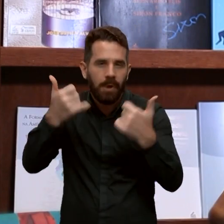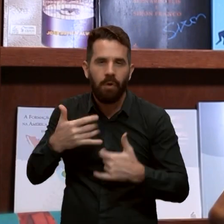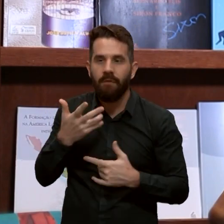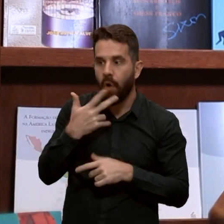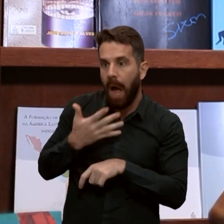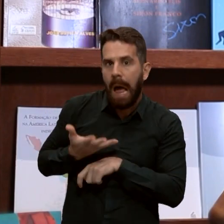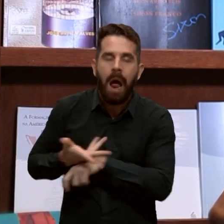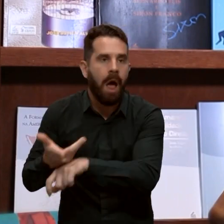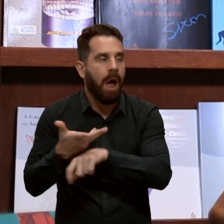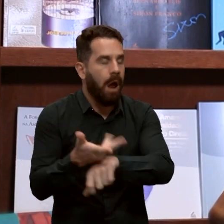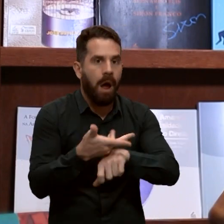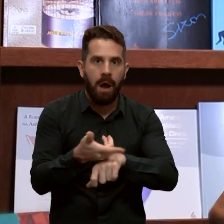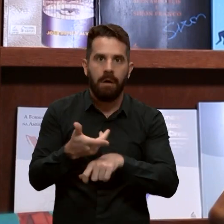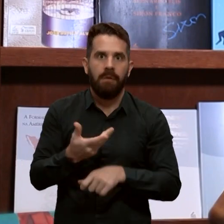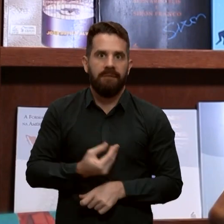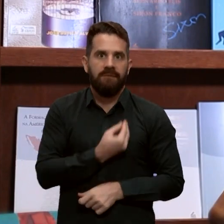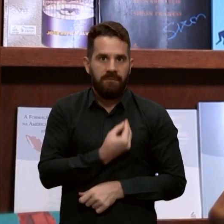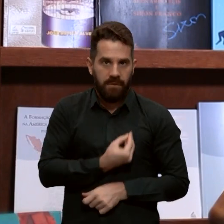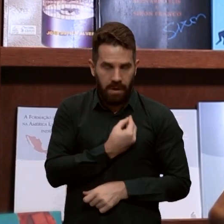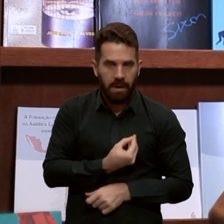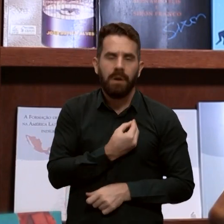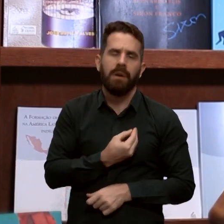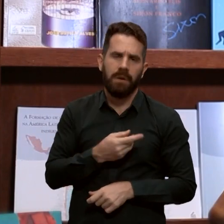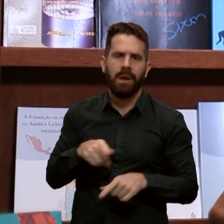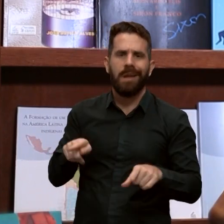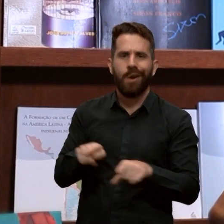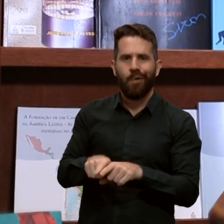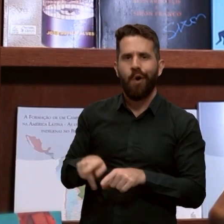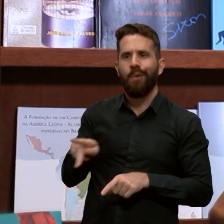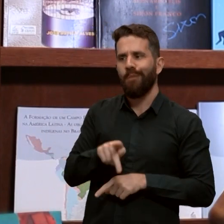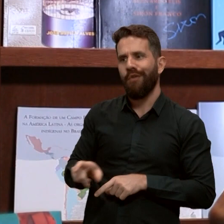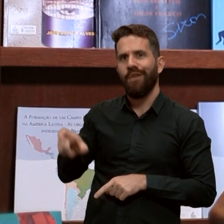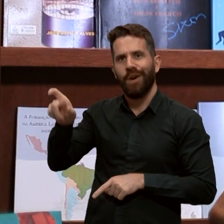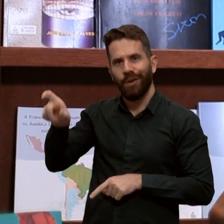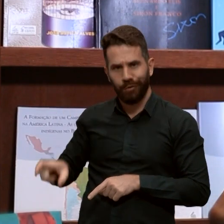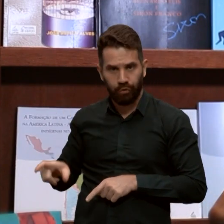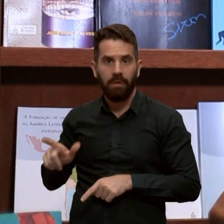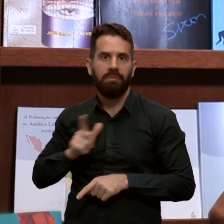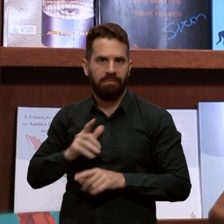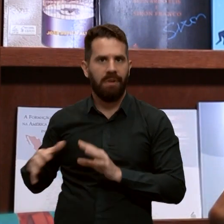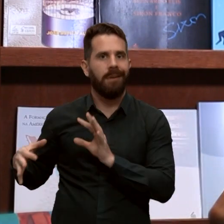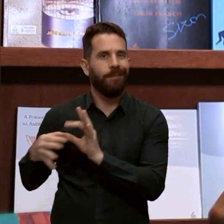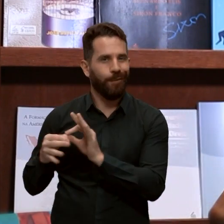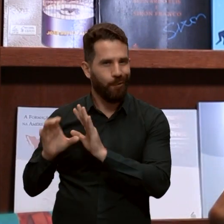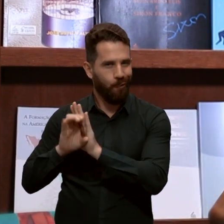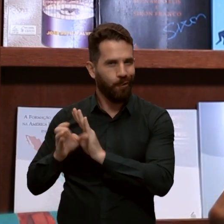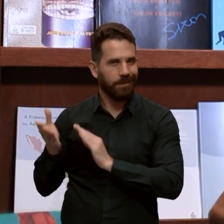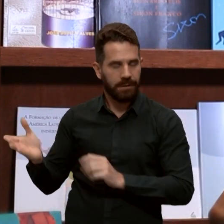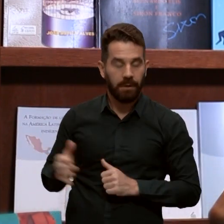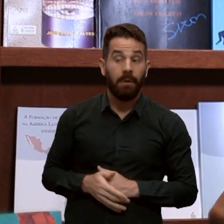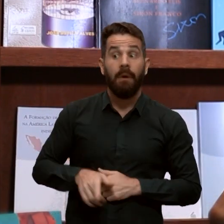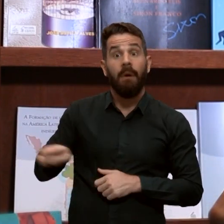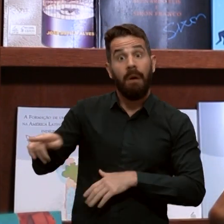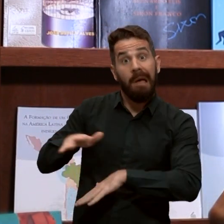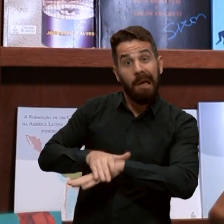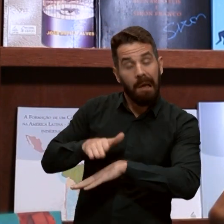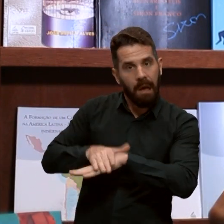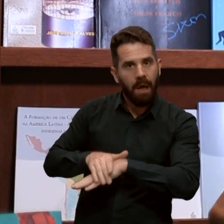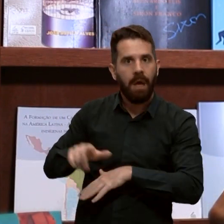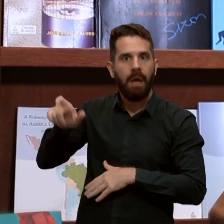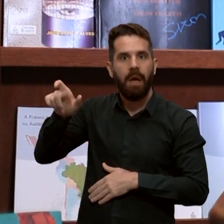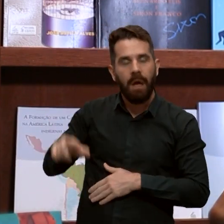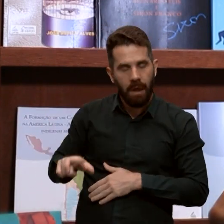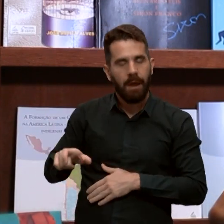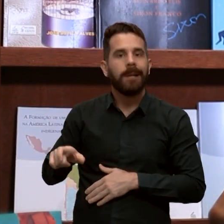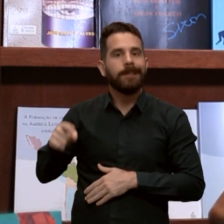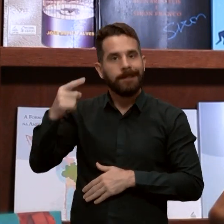Chartier, ele mesmo trata na obra da leitura apressurada. Então, eu acho que um ponto alto da obra